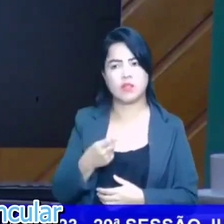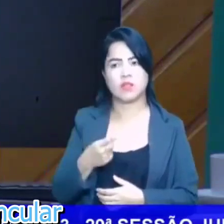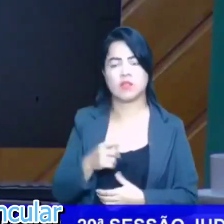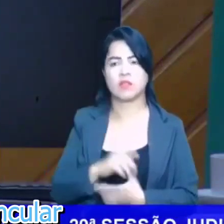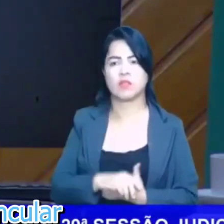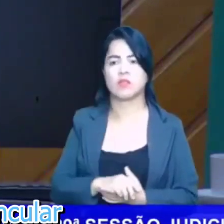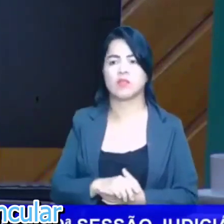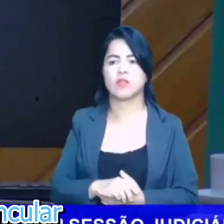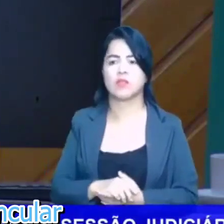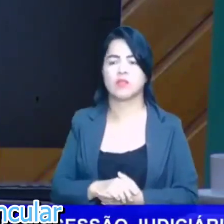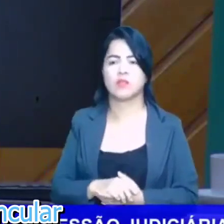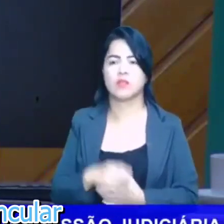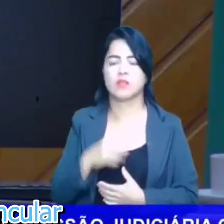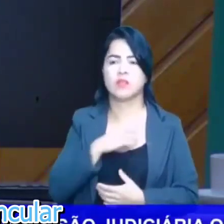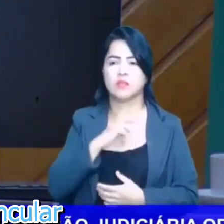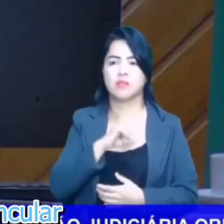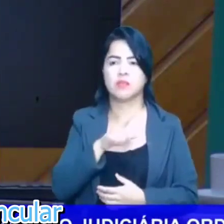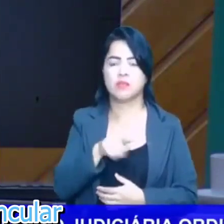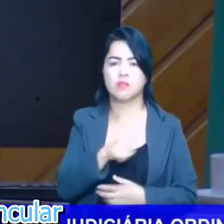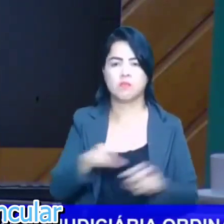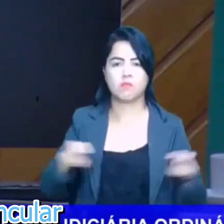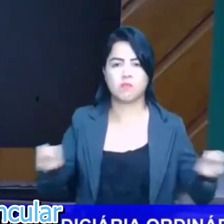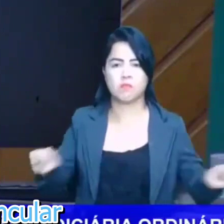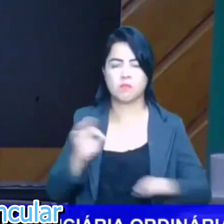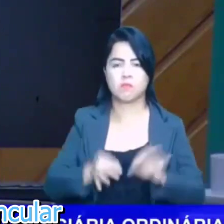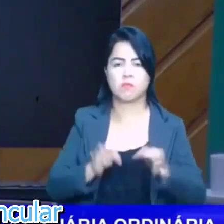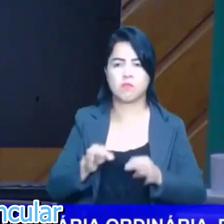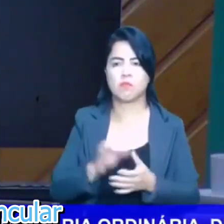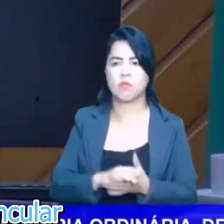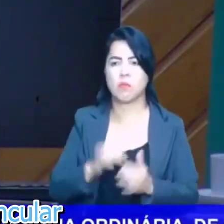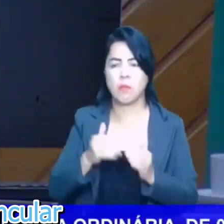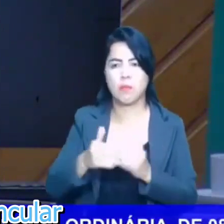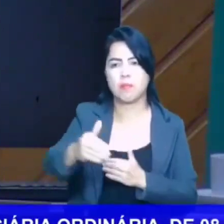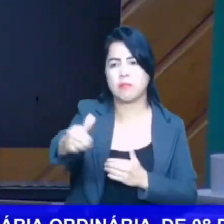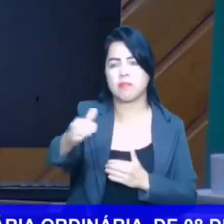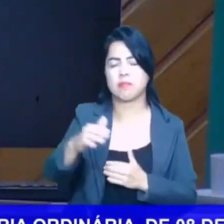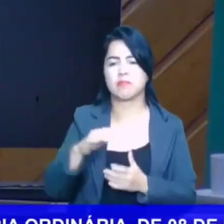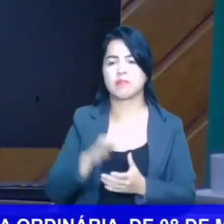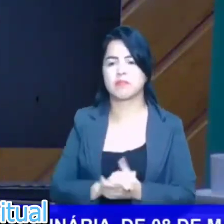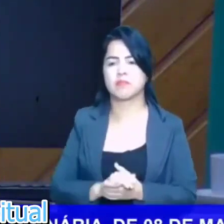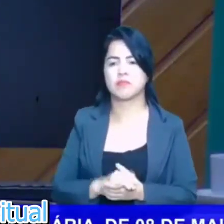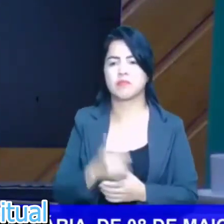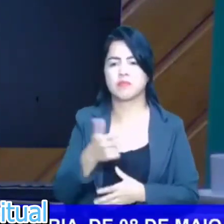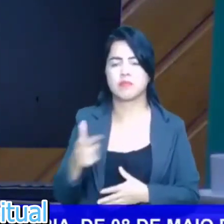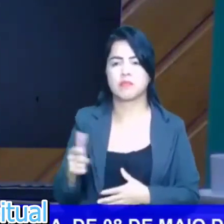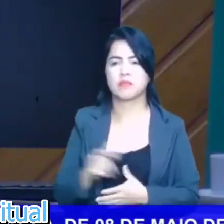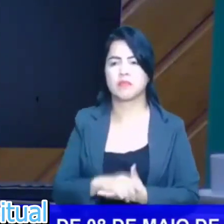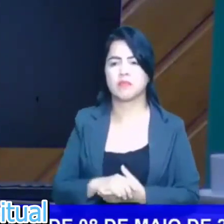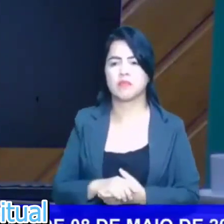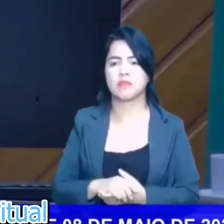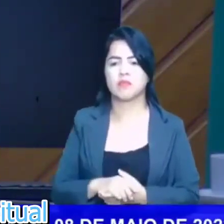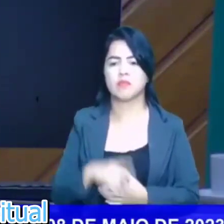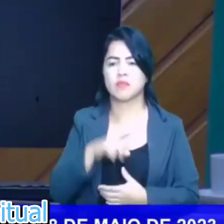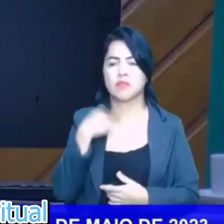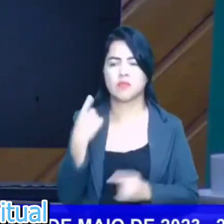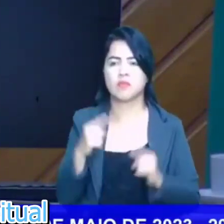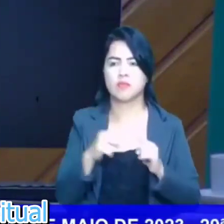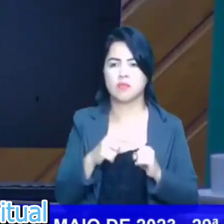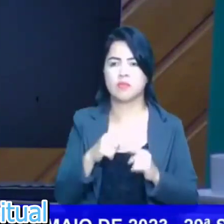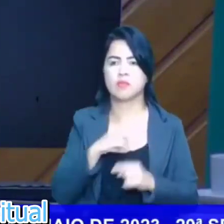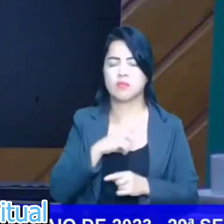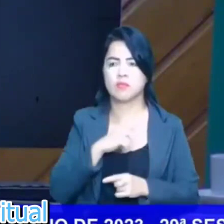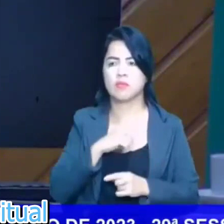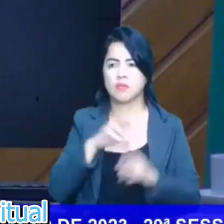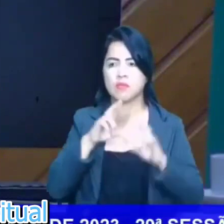não vincula o tribunal. Mas há mais. Além de não vincular, há que se recordar que existe uma